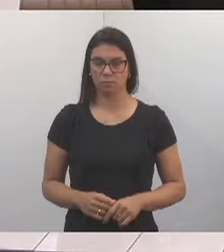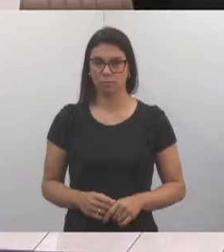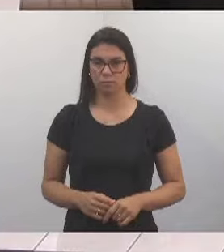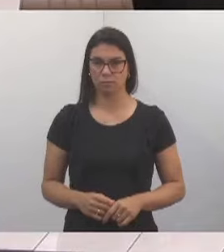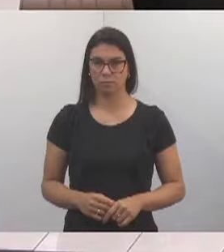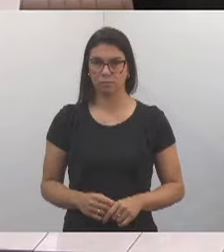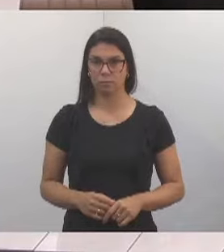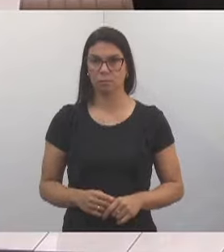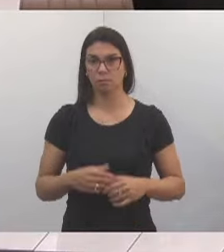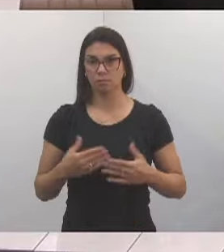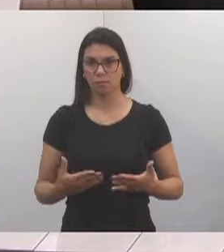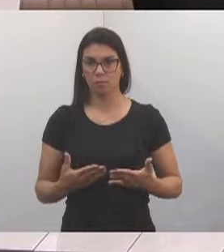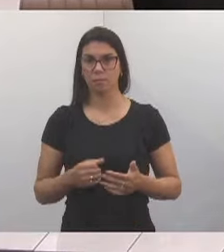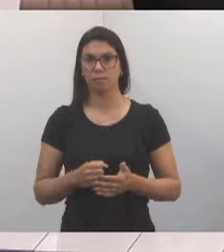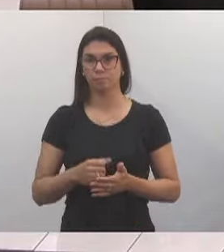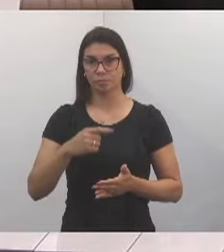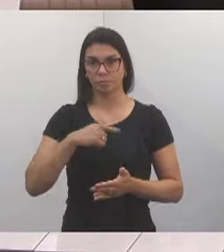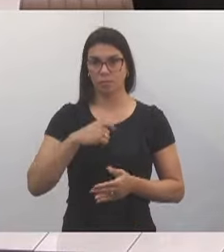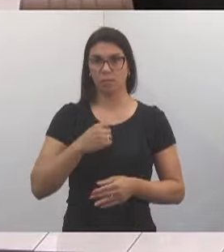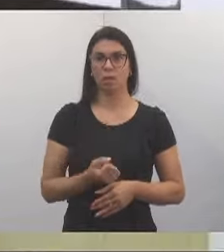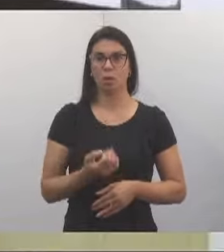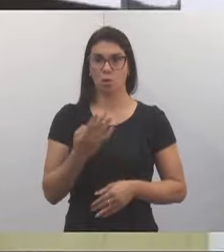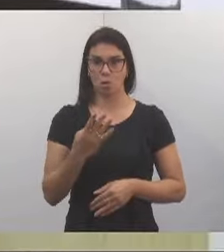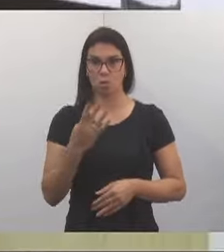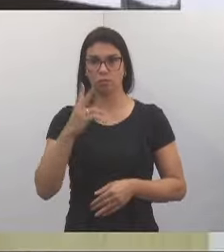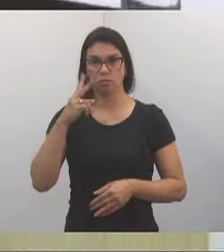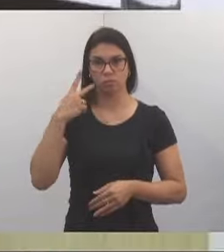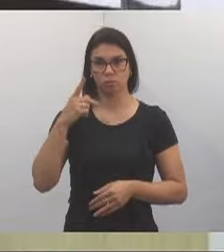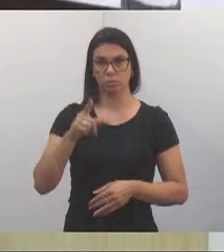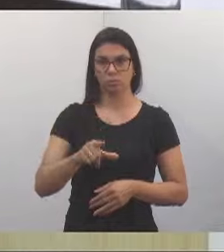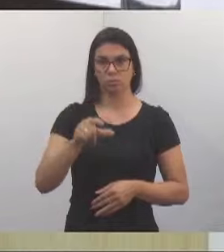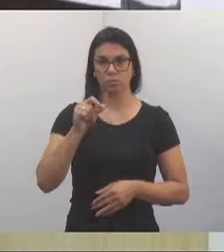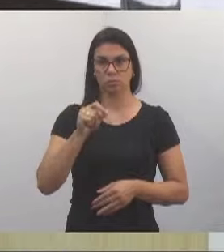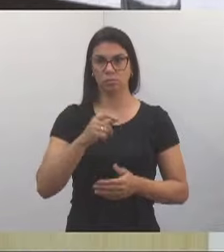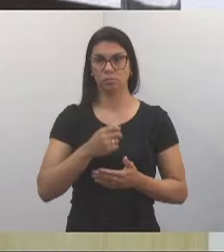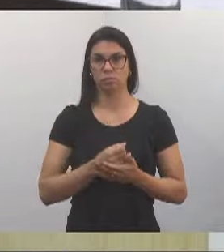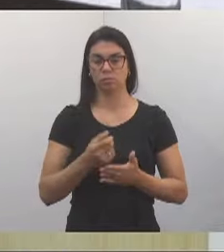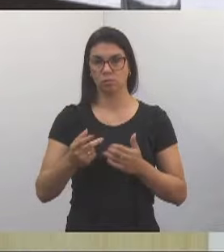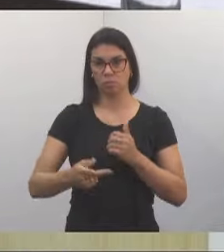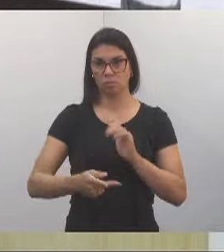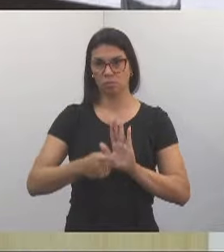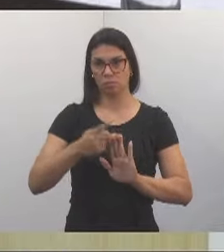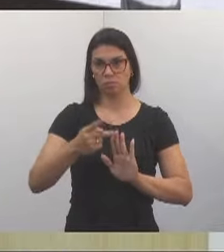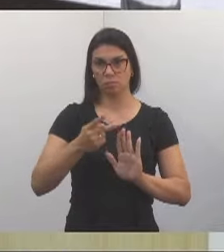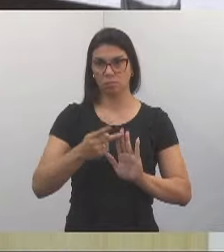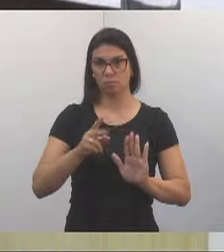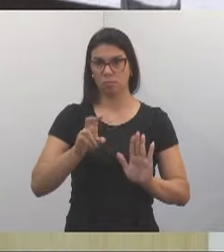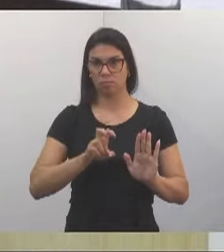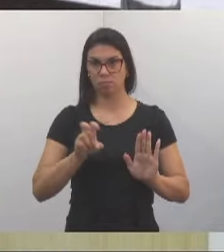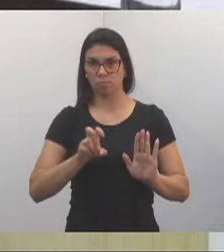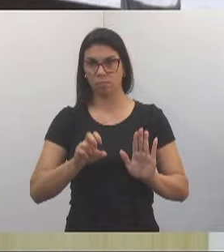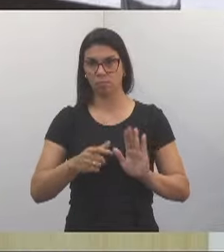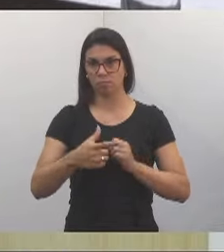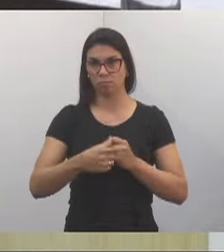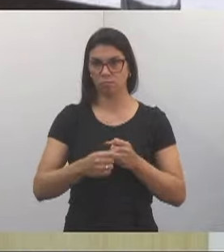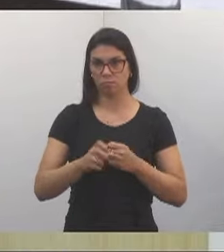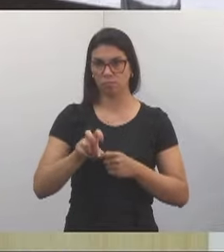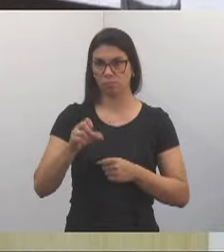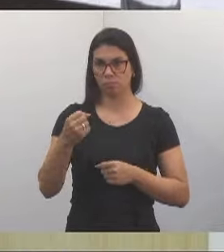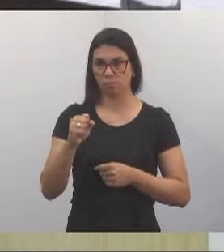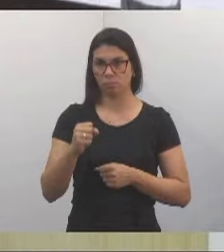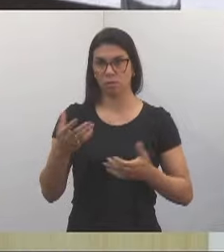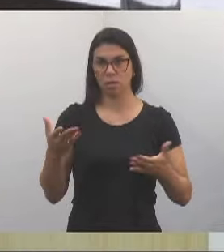Então recebemos 4 indicações. Nos termos do parágrafo 5º do artigo 58, informo que faremos